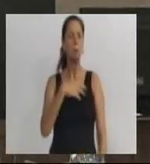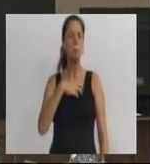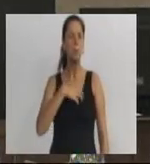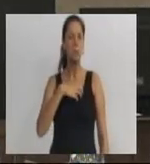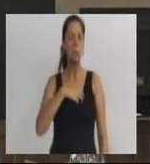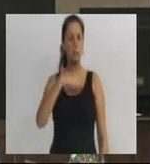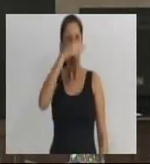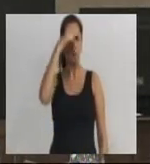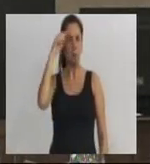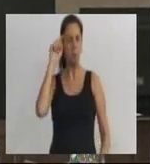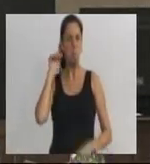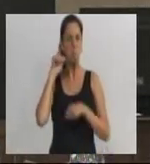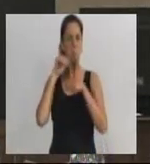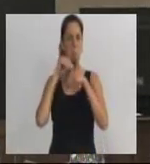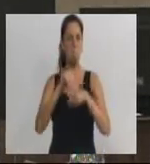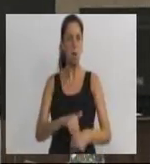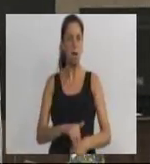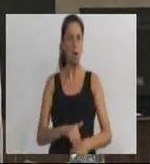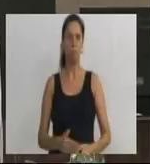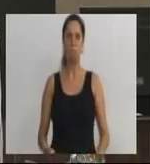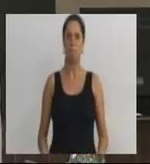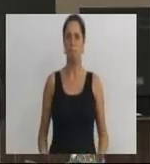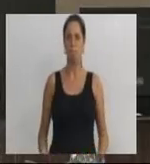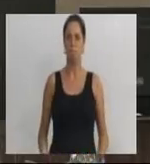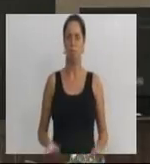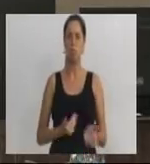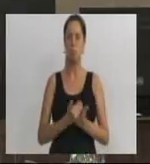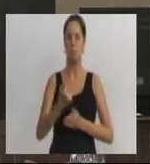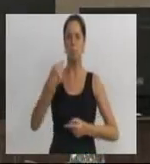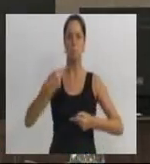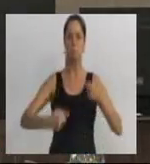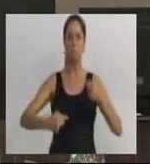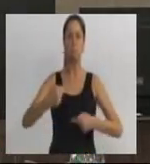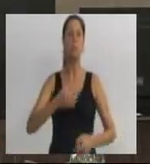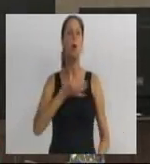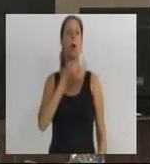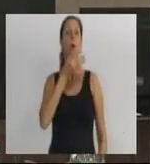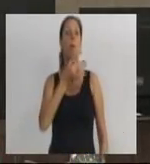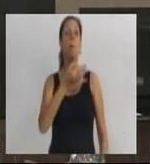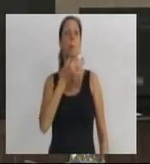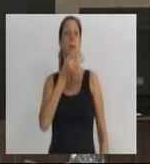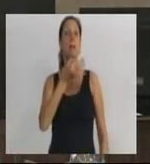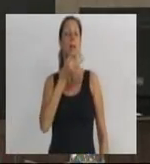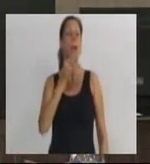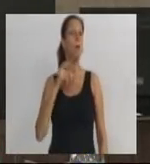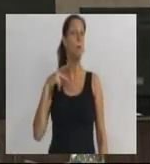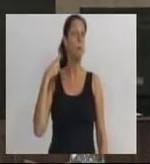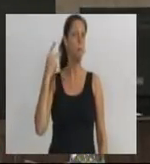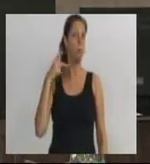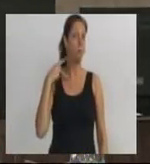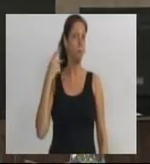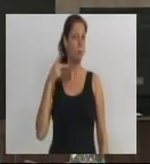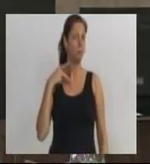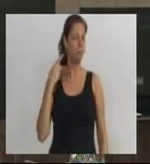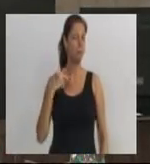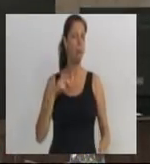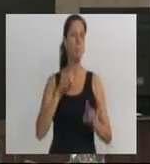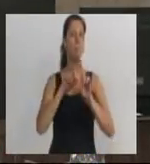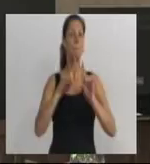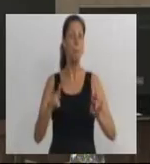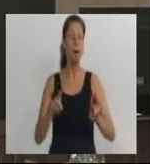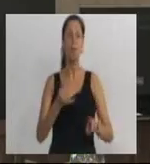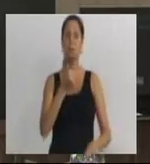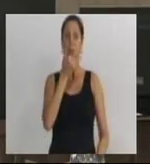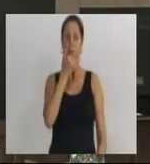casa. Desde o início, travamos um debate aqui sobre opinião política. Vereador Marcos da Rosa não consegue